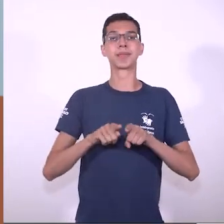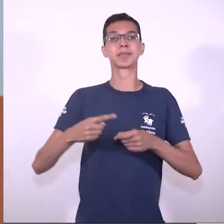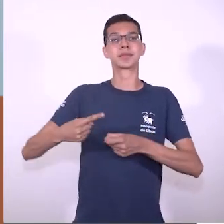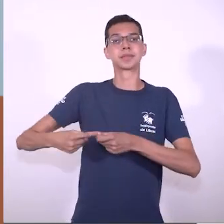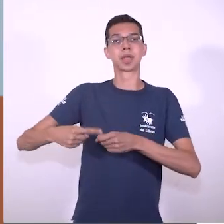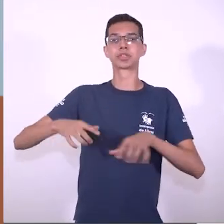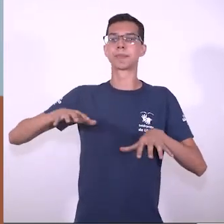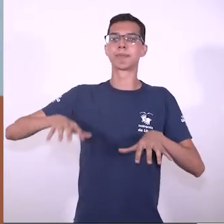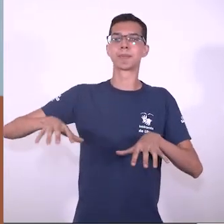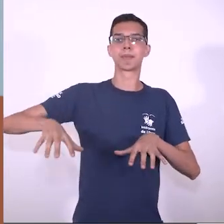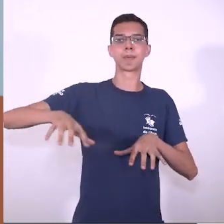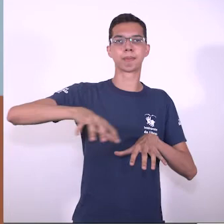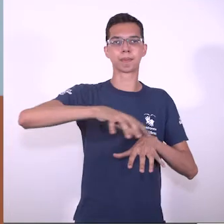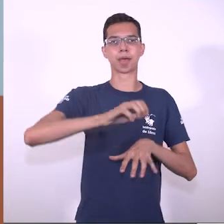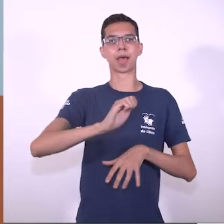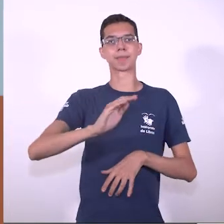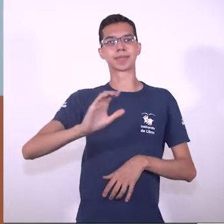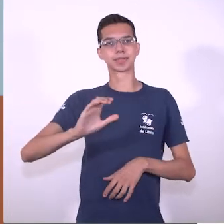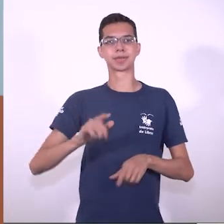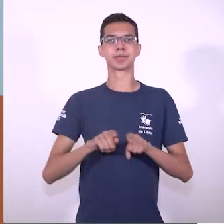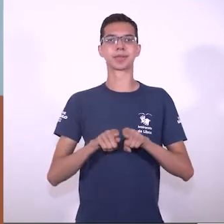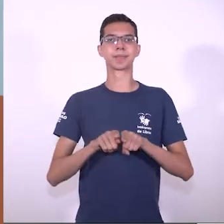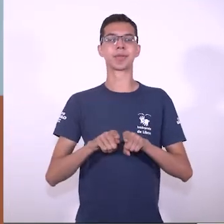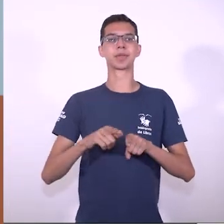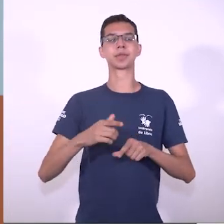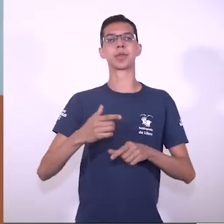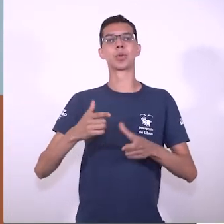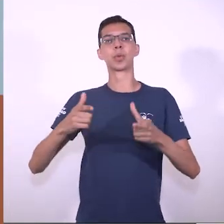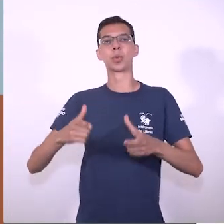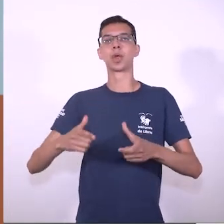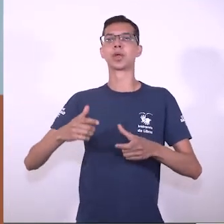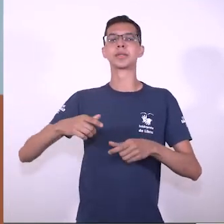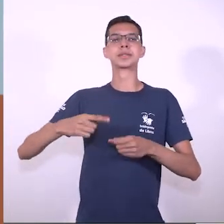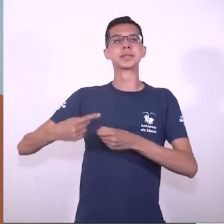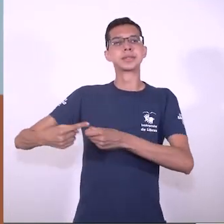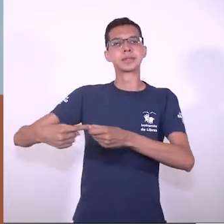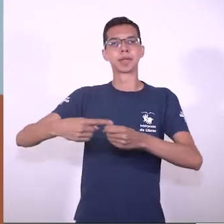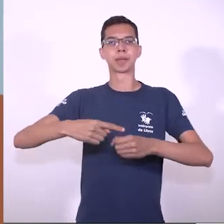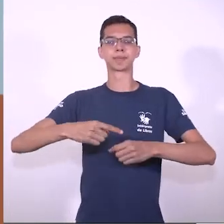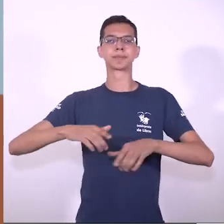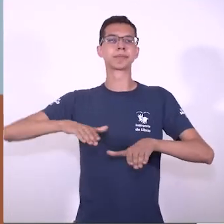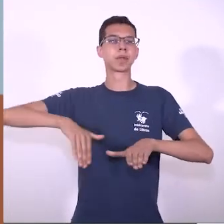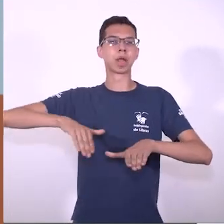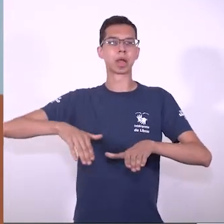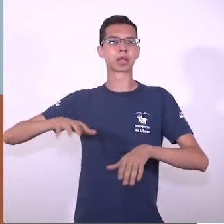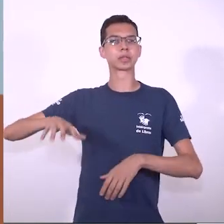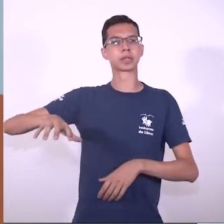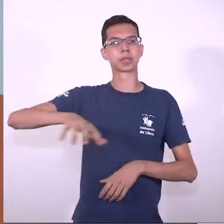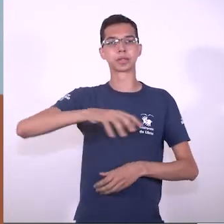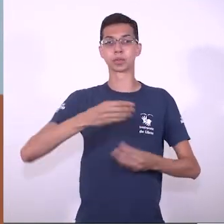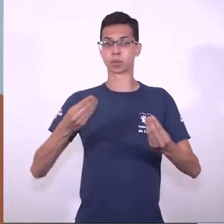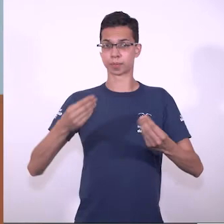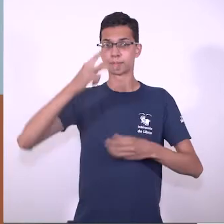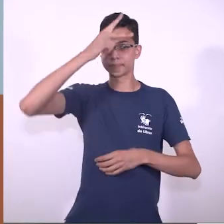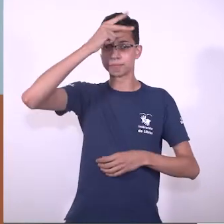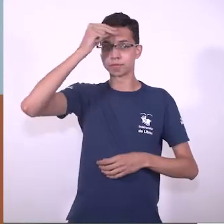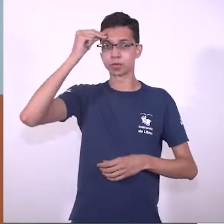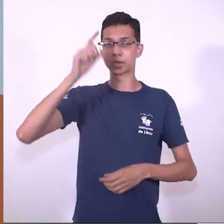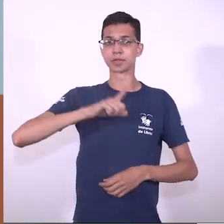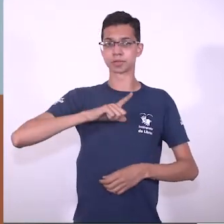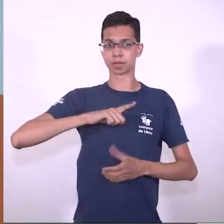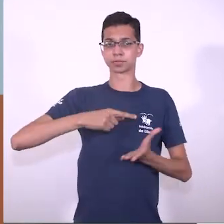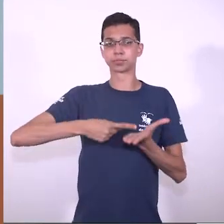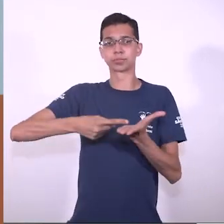alta mobilidade populacional entre essas cidades? As prefeituras estão planejando medidas em conjunto? É possível